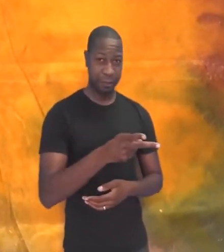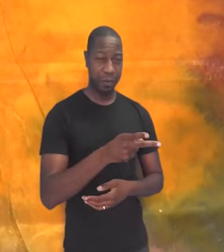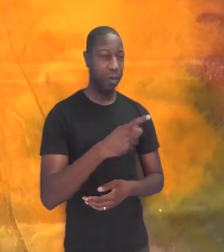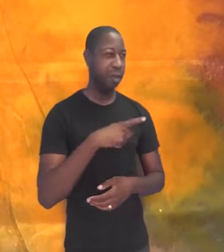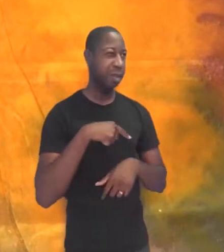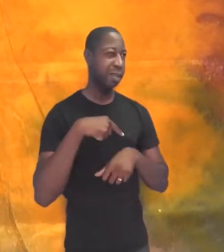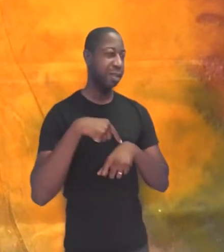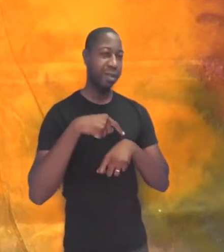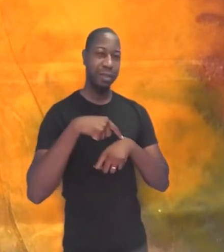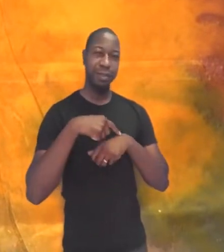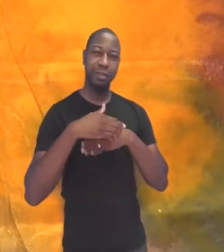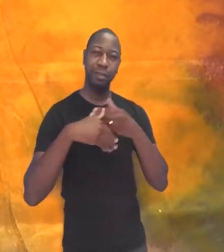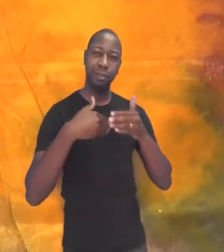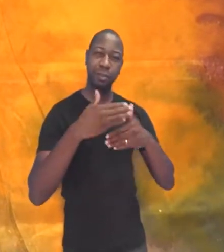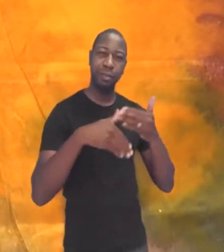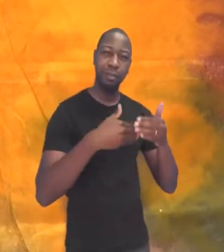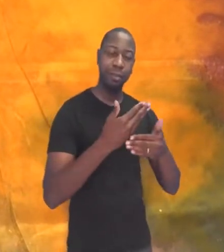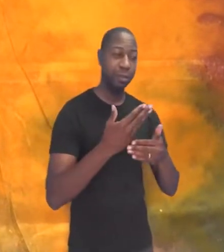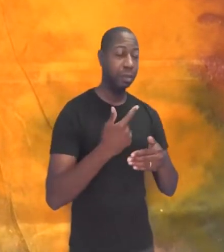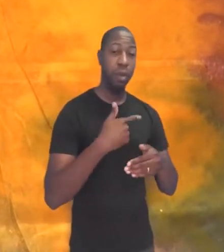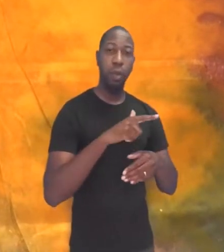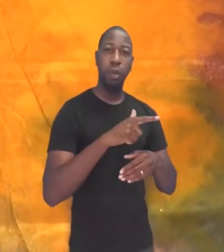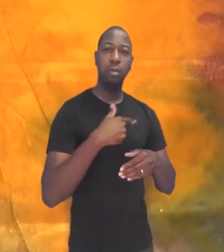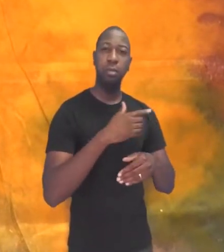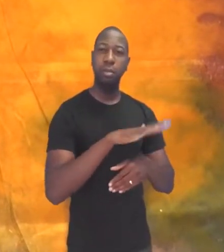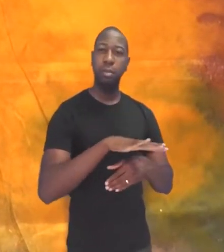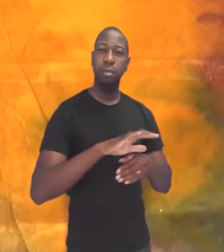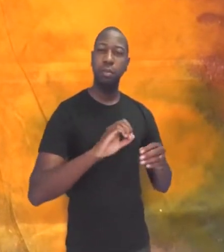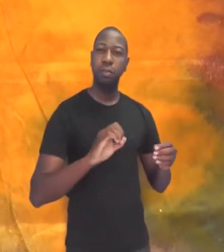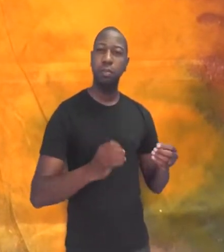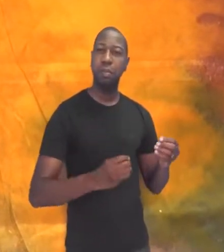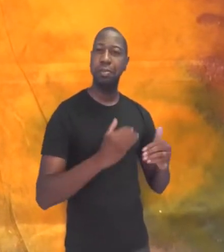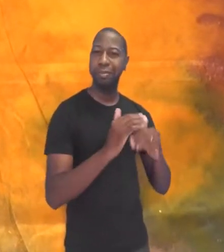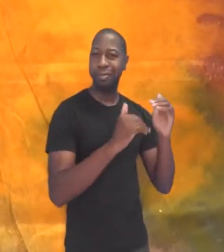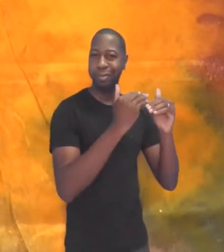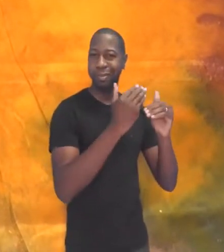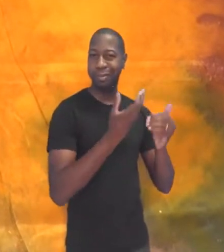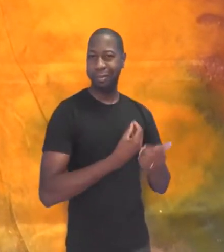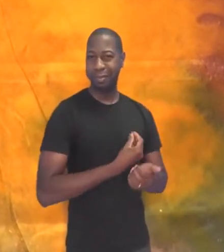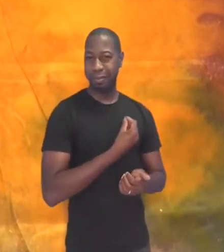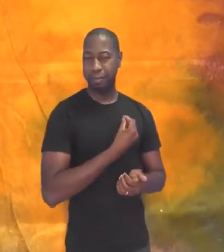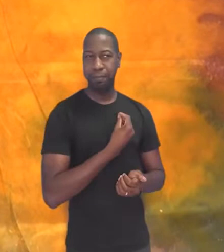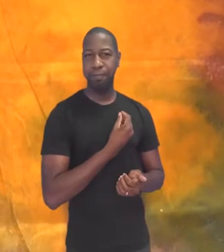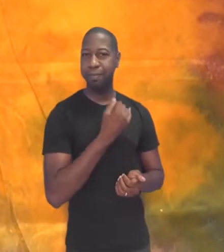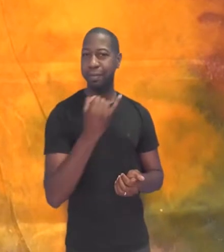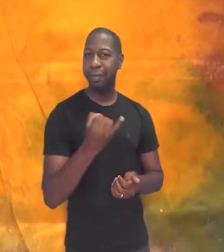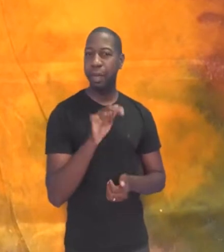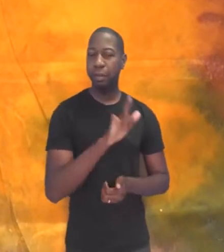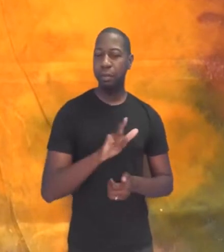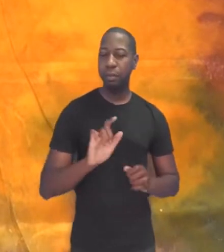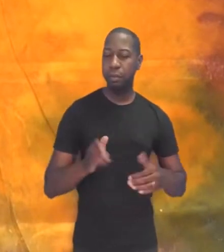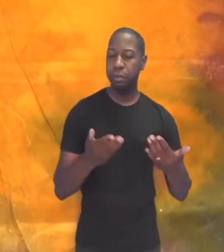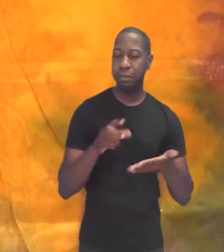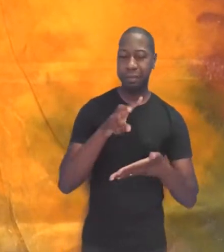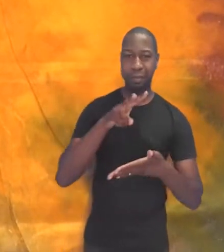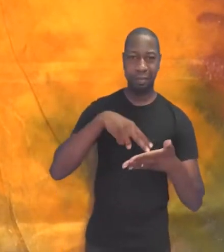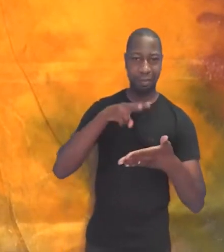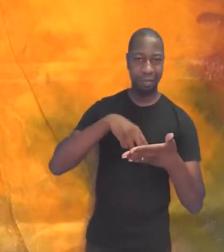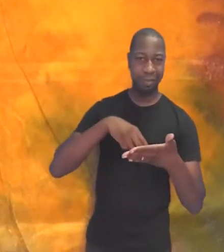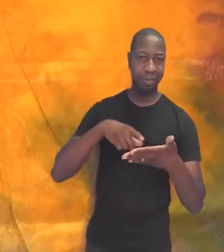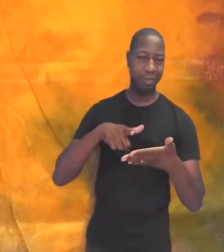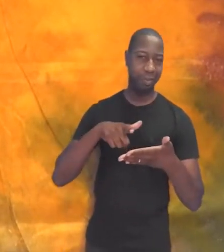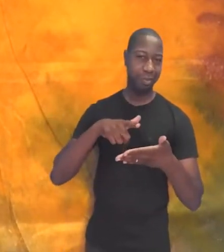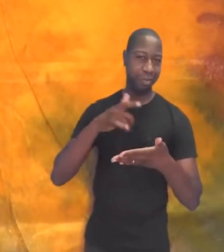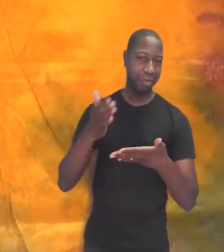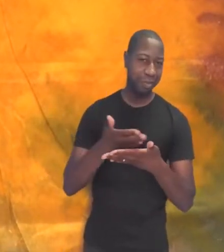esse tempo que a gente tem feito a FLIR o quanto é importante a gente poder levar a literatura, o hábito da leitura para as crianças.